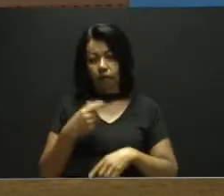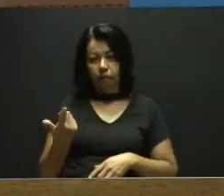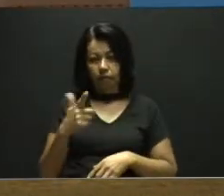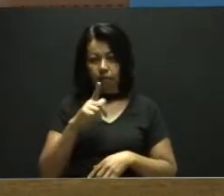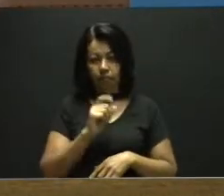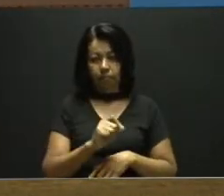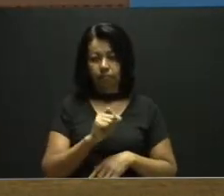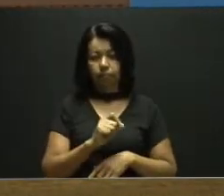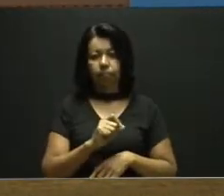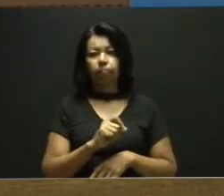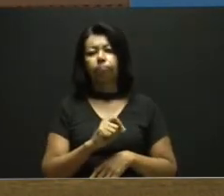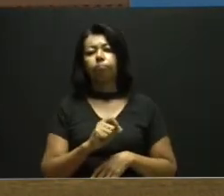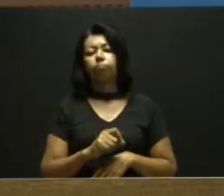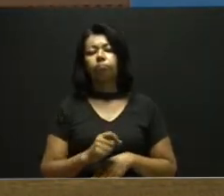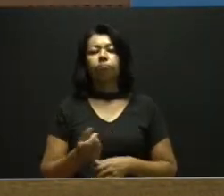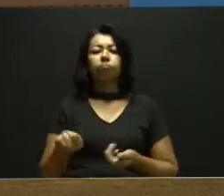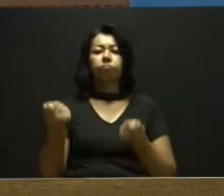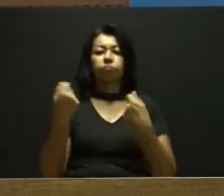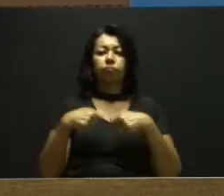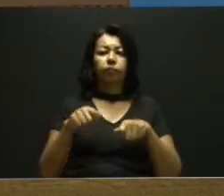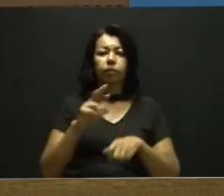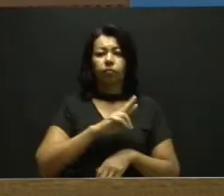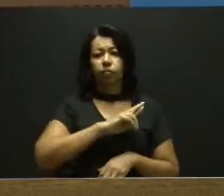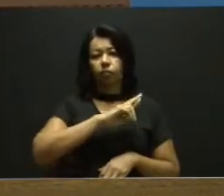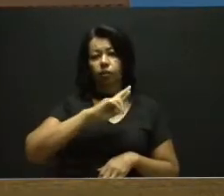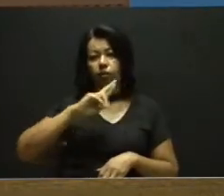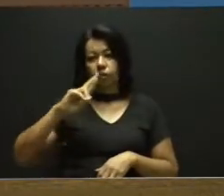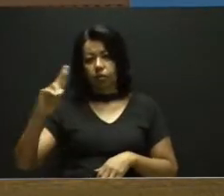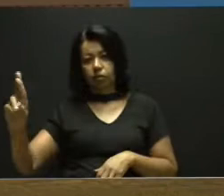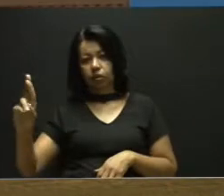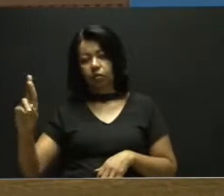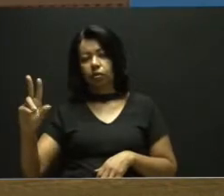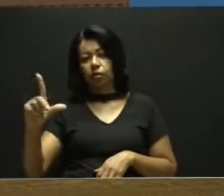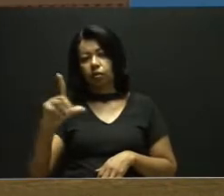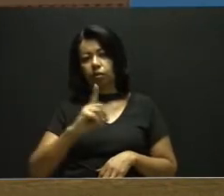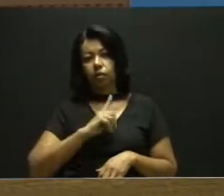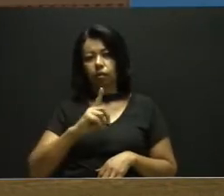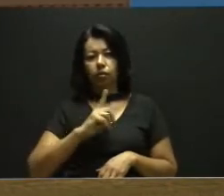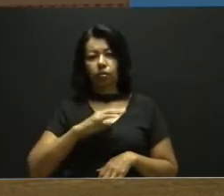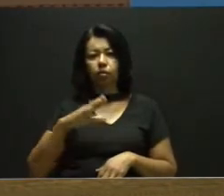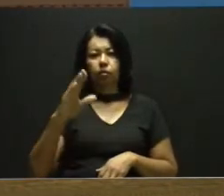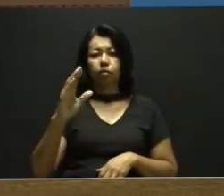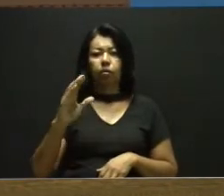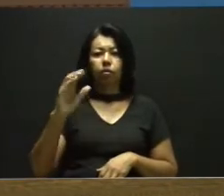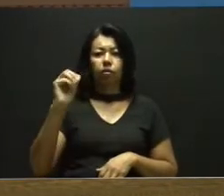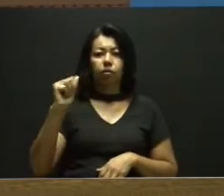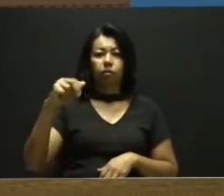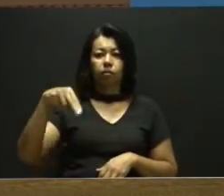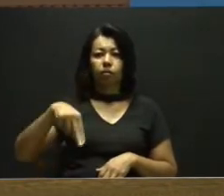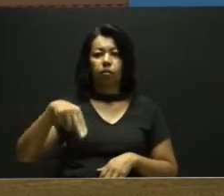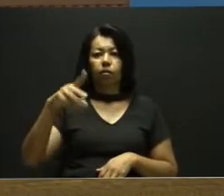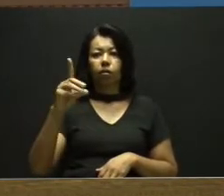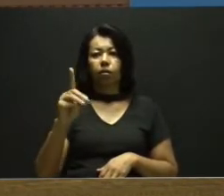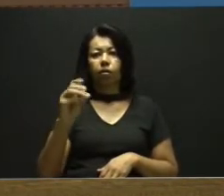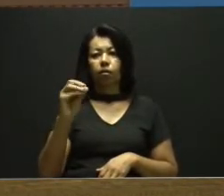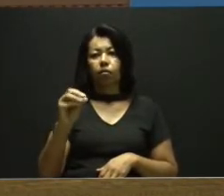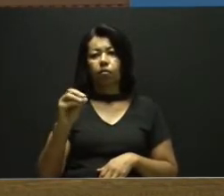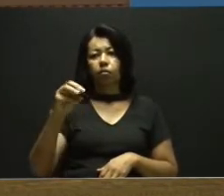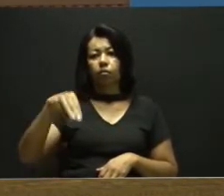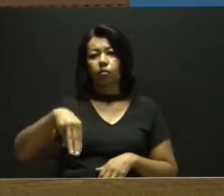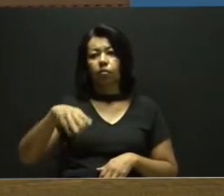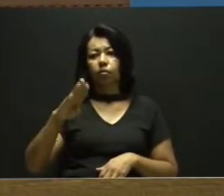como herança religiosa nós temos o candomblé trazido pelos escravos